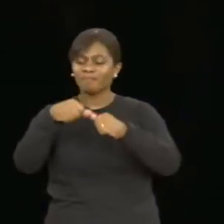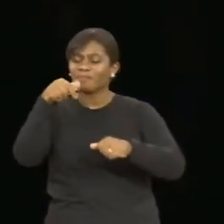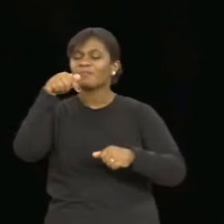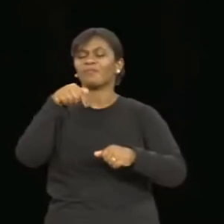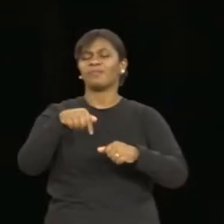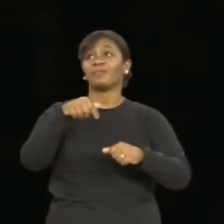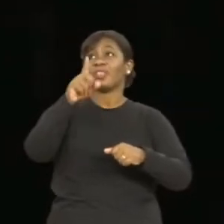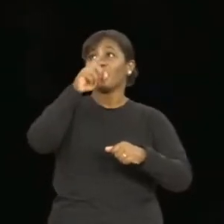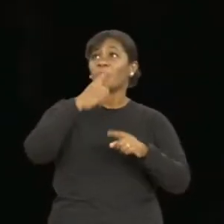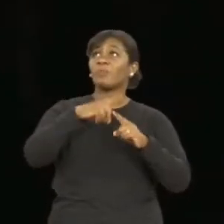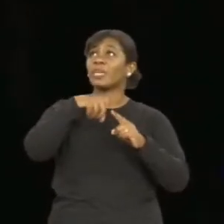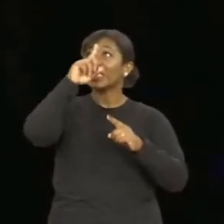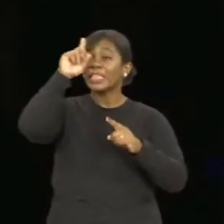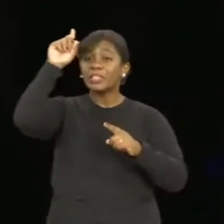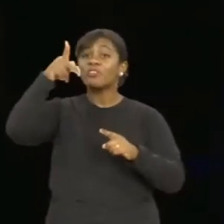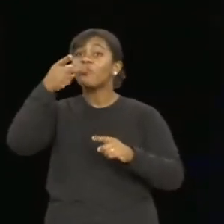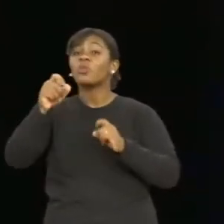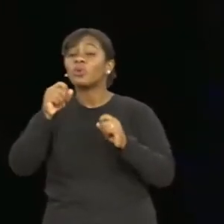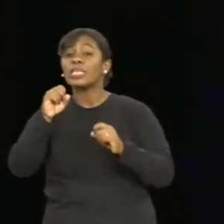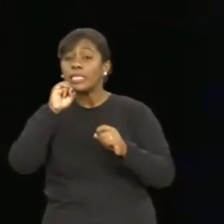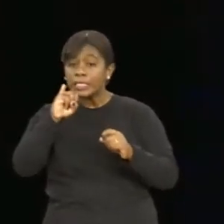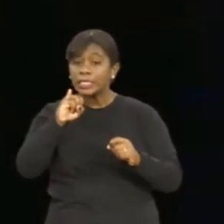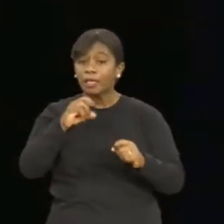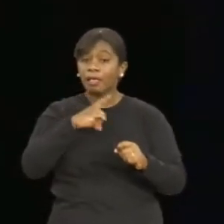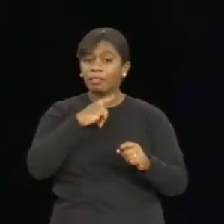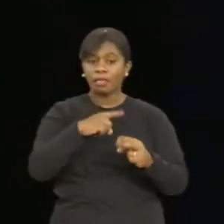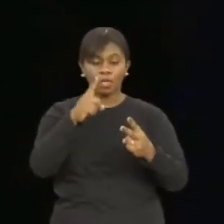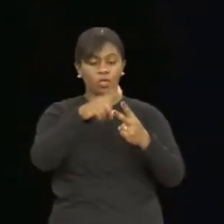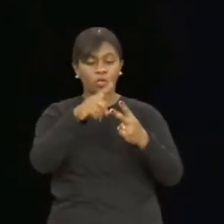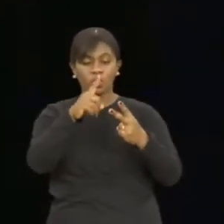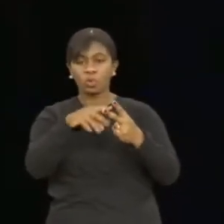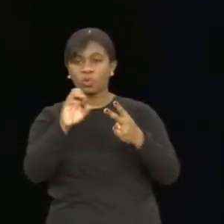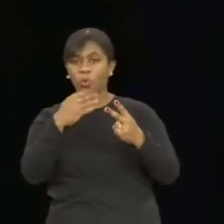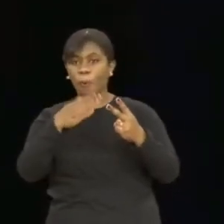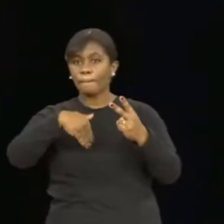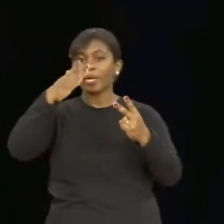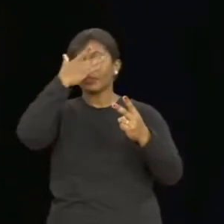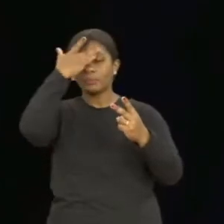Porque Ele disse: se tivesse duas ou três reunidas no nome dEle, Ele estaria presente.